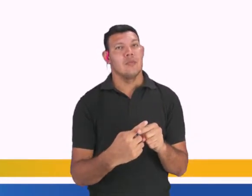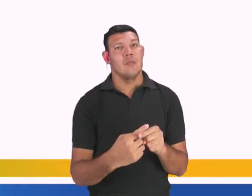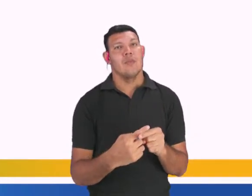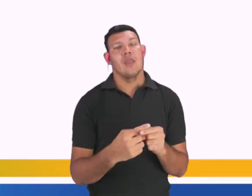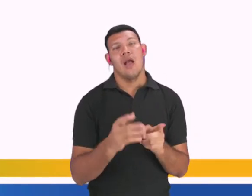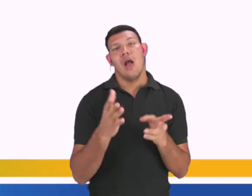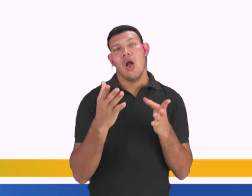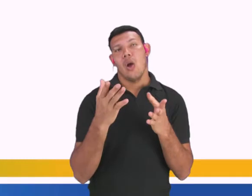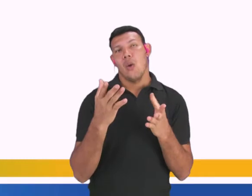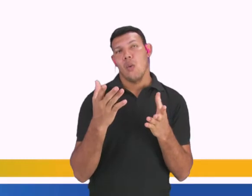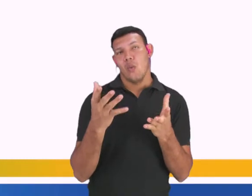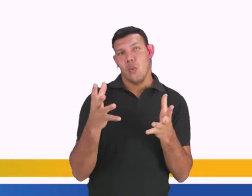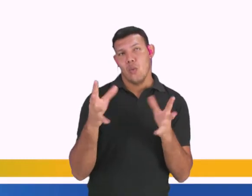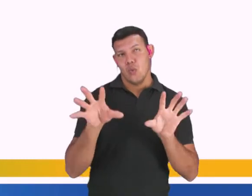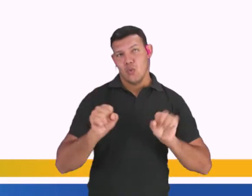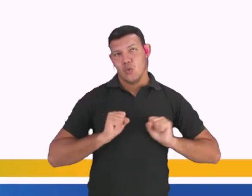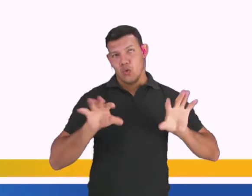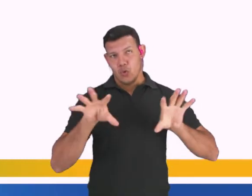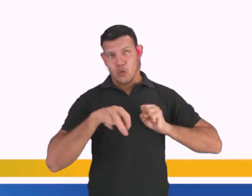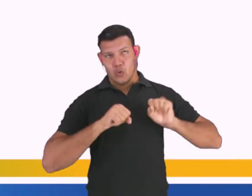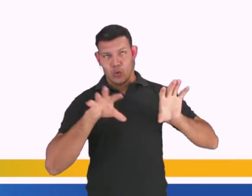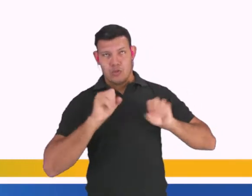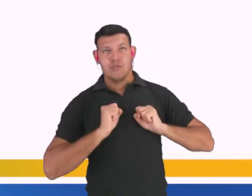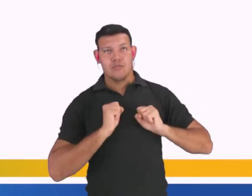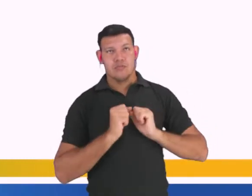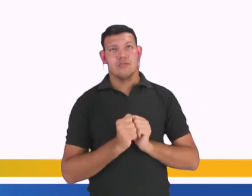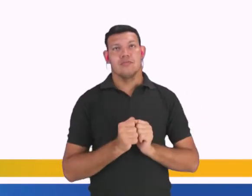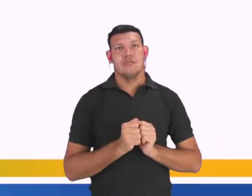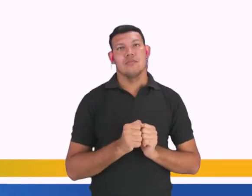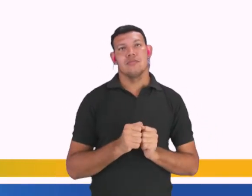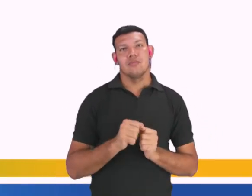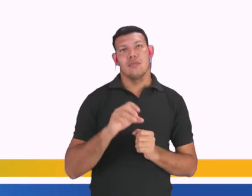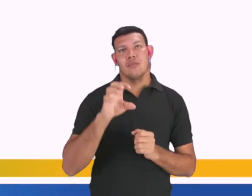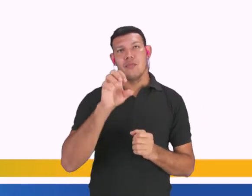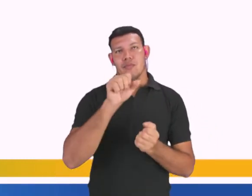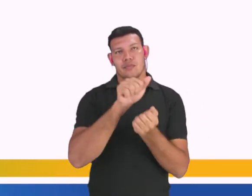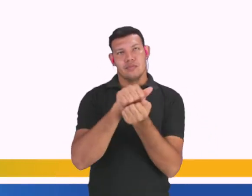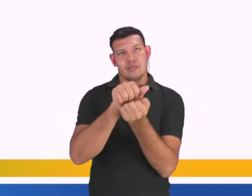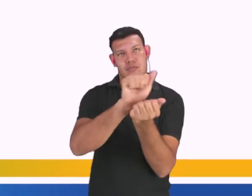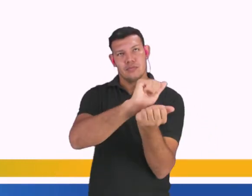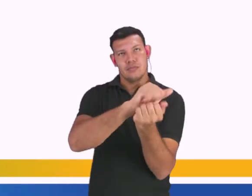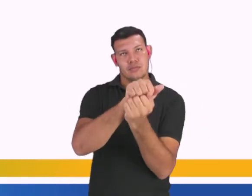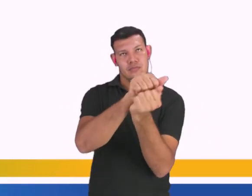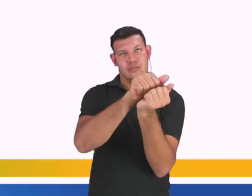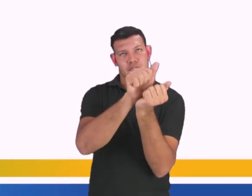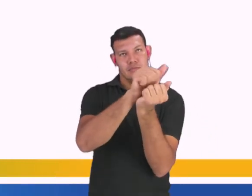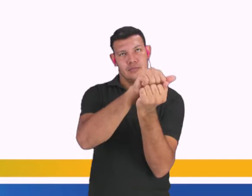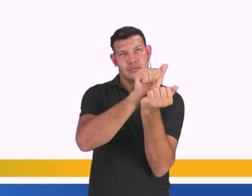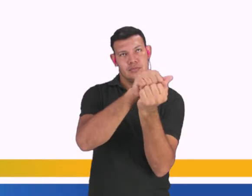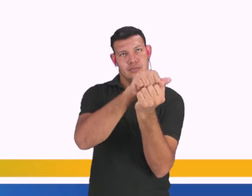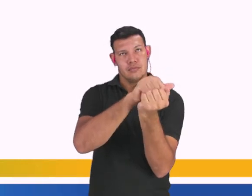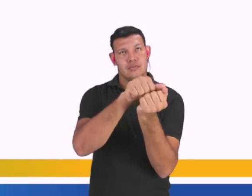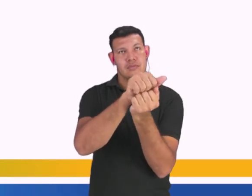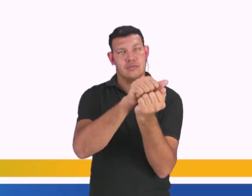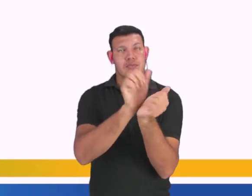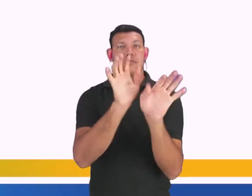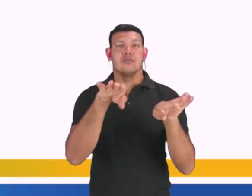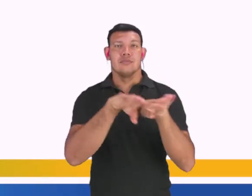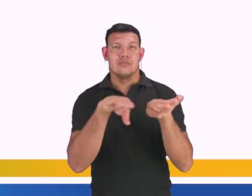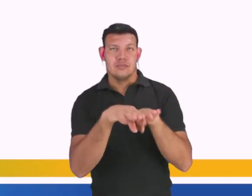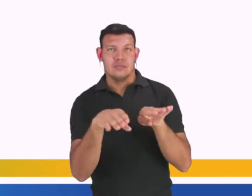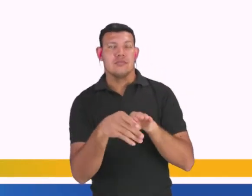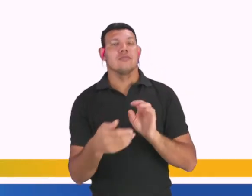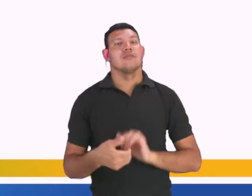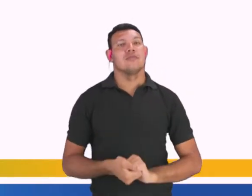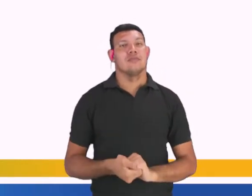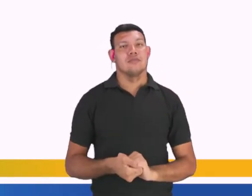né? Essa relação entre o consumidor, que é o herbívoro, a decomposição das bactérias e fungos, a